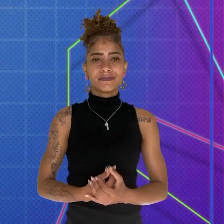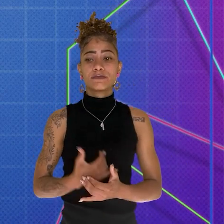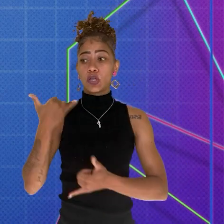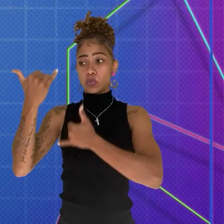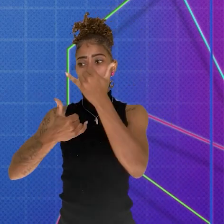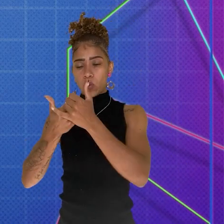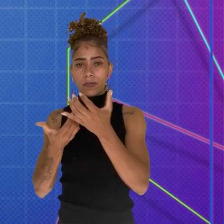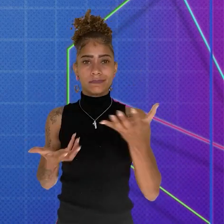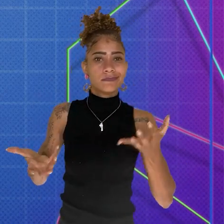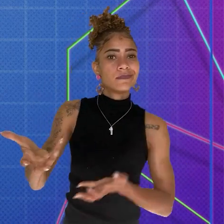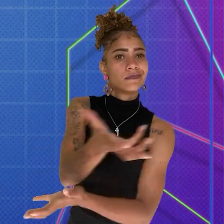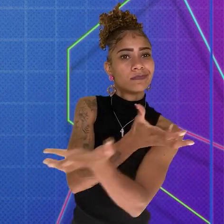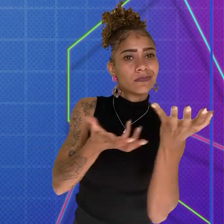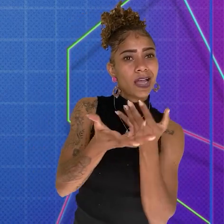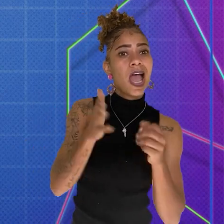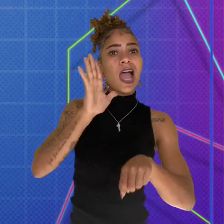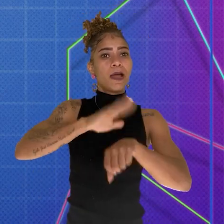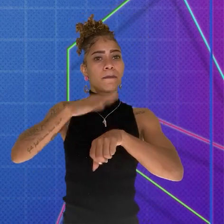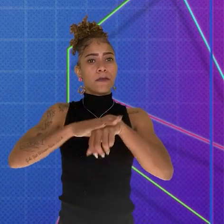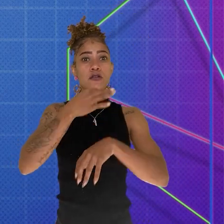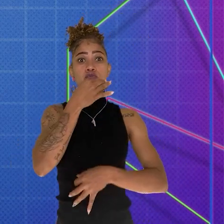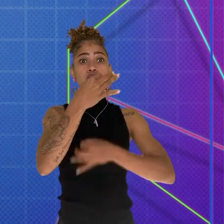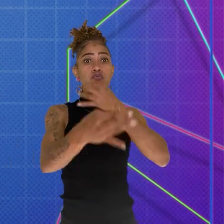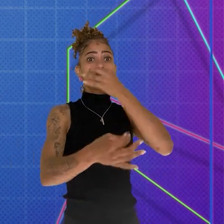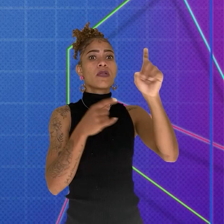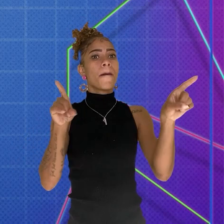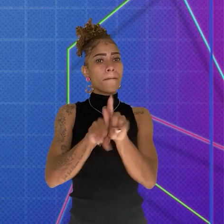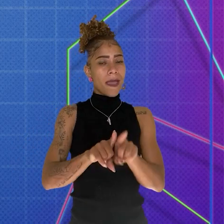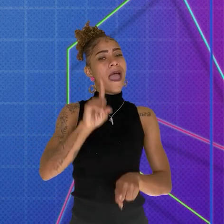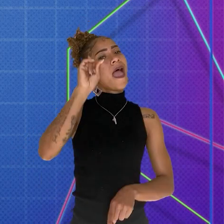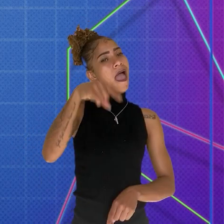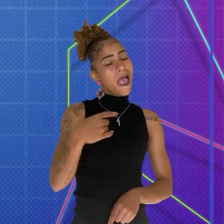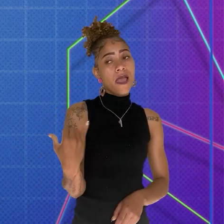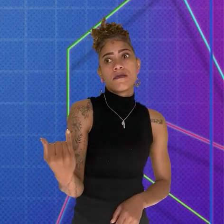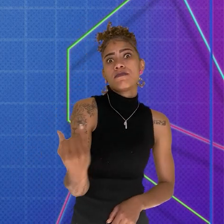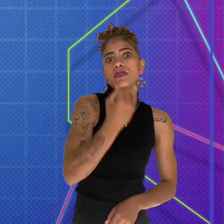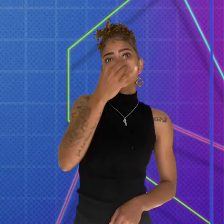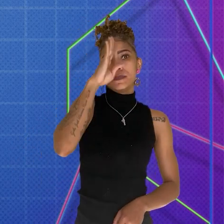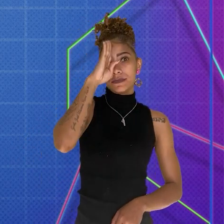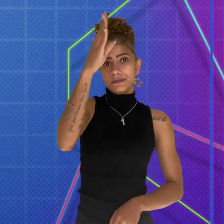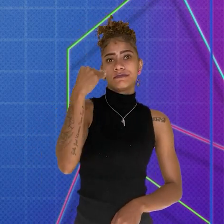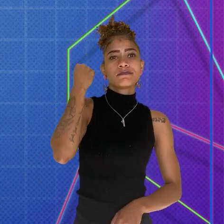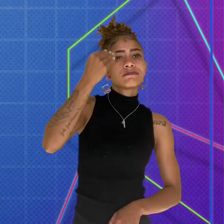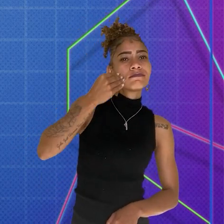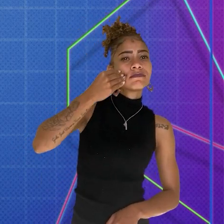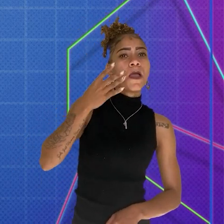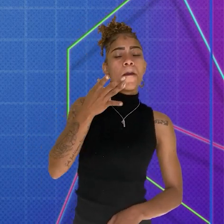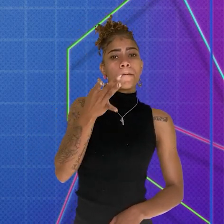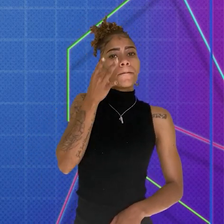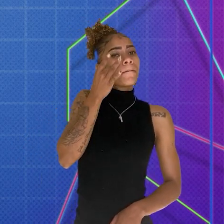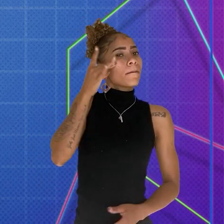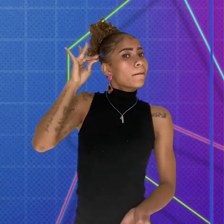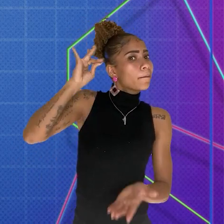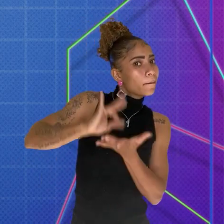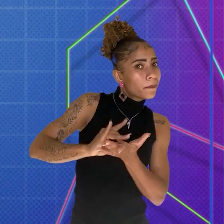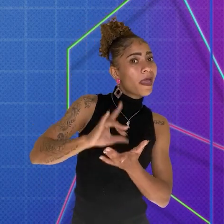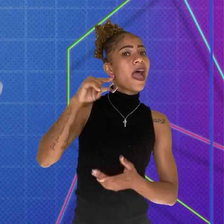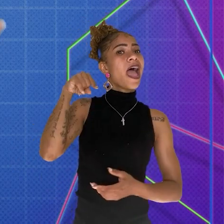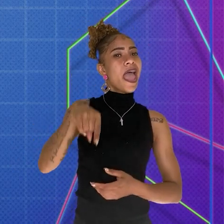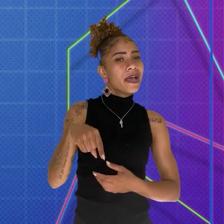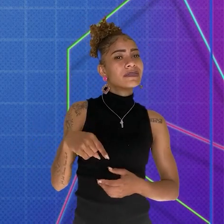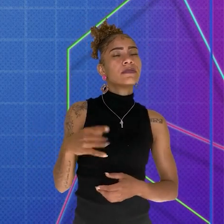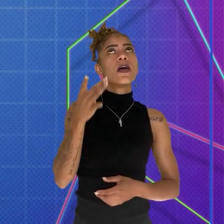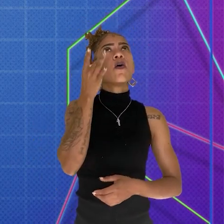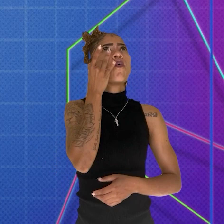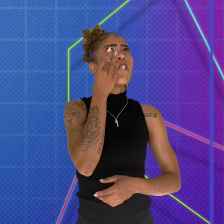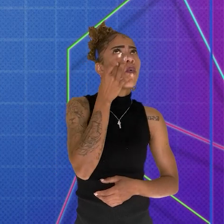Jogador versus interação. A interação do jogador com o som de objetos em jogos é fundamental para criar uma experiência imersiva e realista.